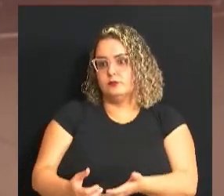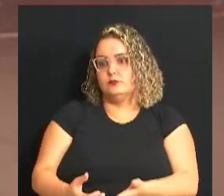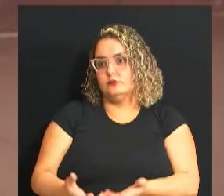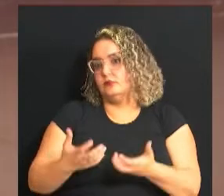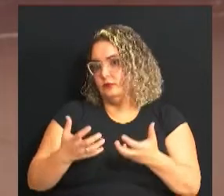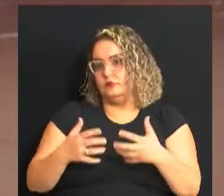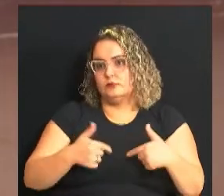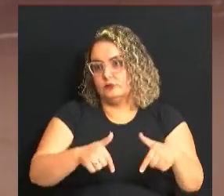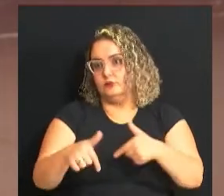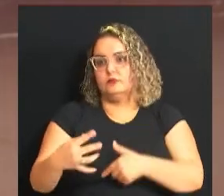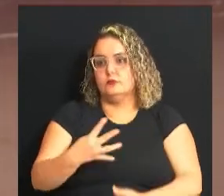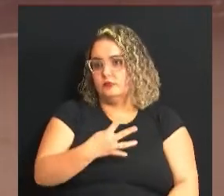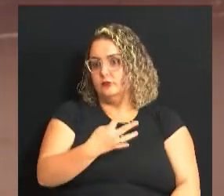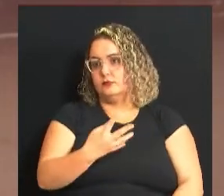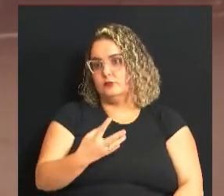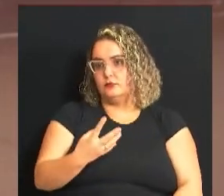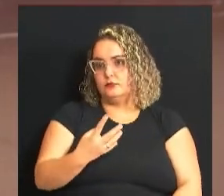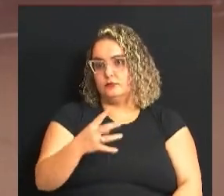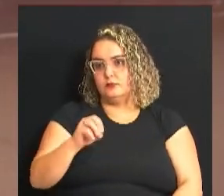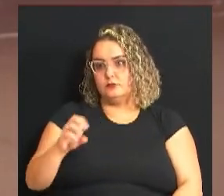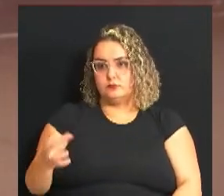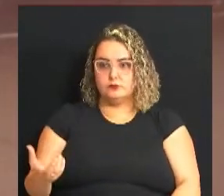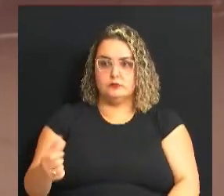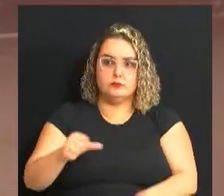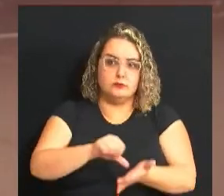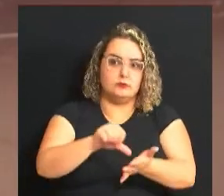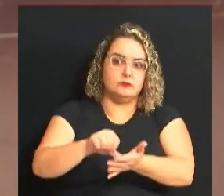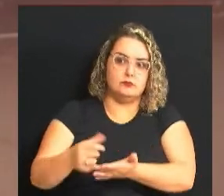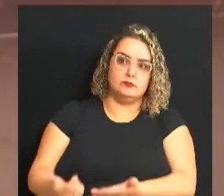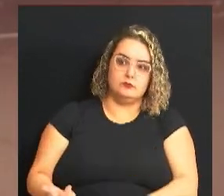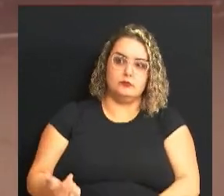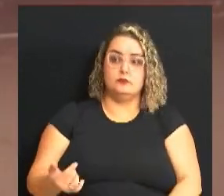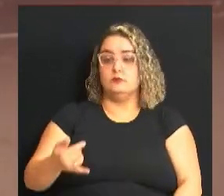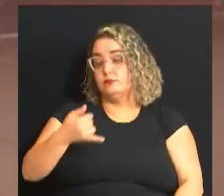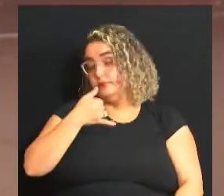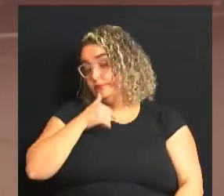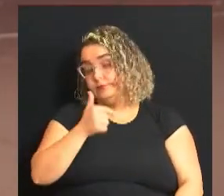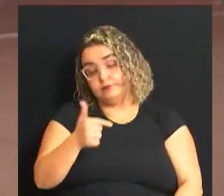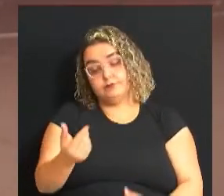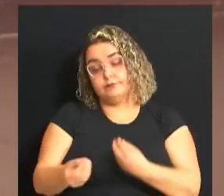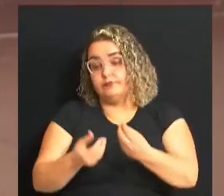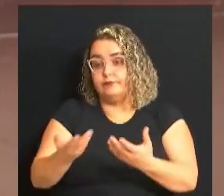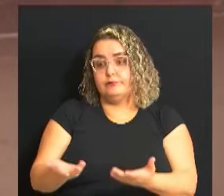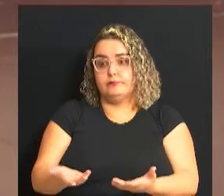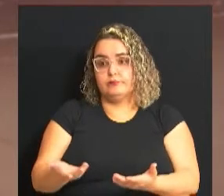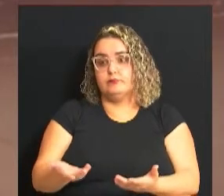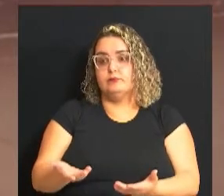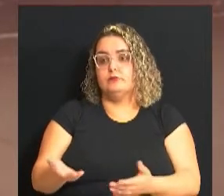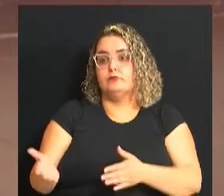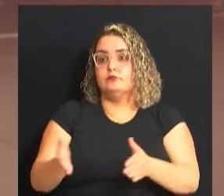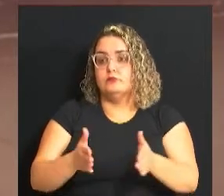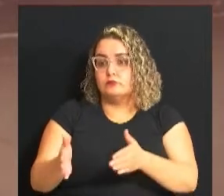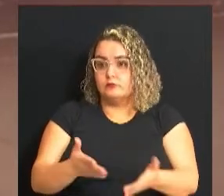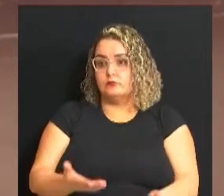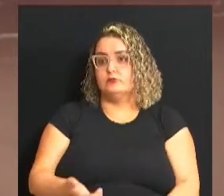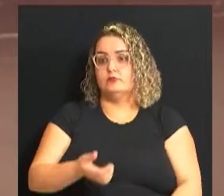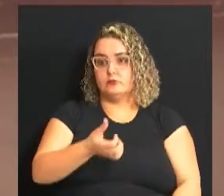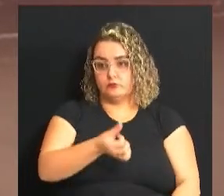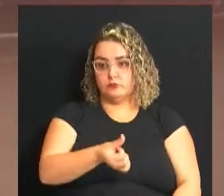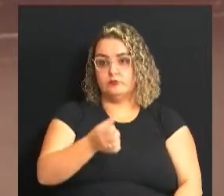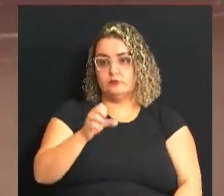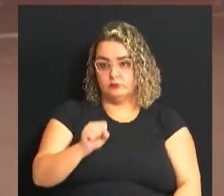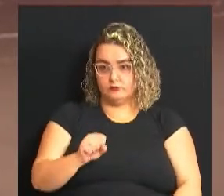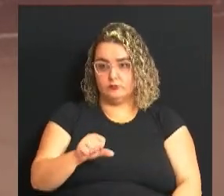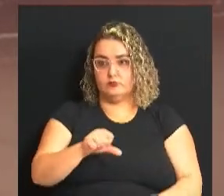400 núcleos da cidade. Infelizmente, nós não temos perna para isso. Então, nós estamos atualmente trabalhando com